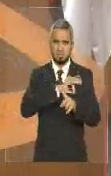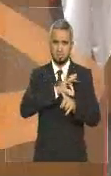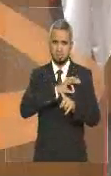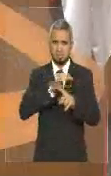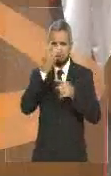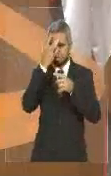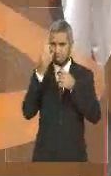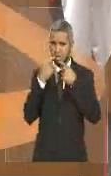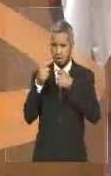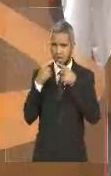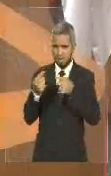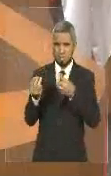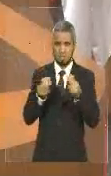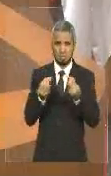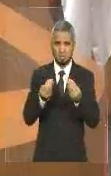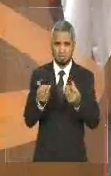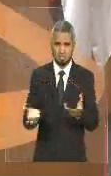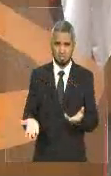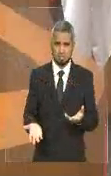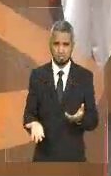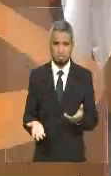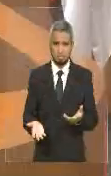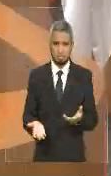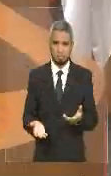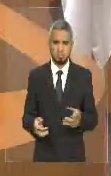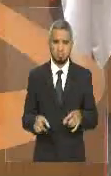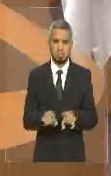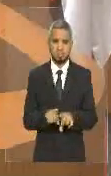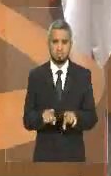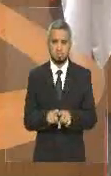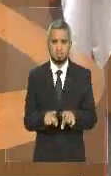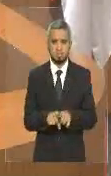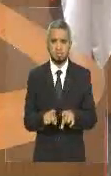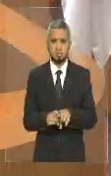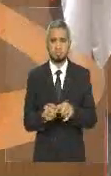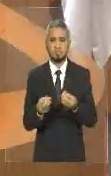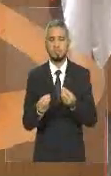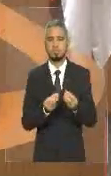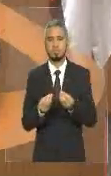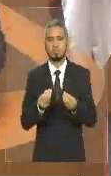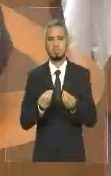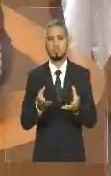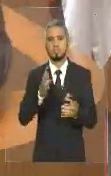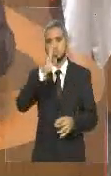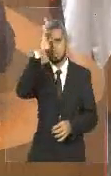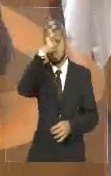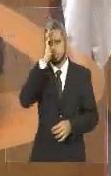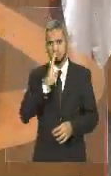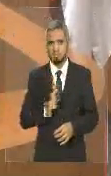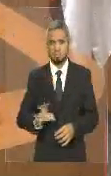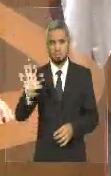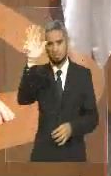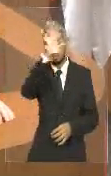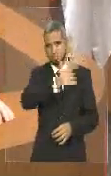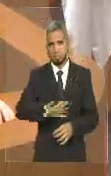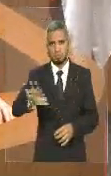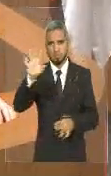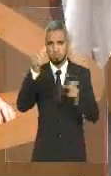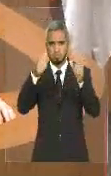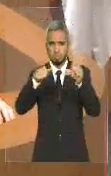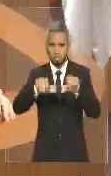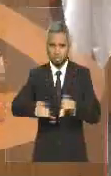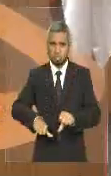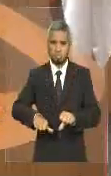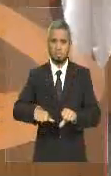Como custear uma carteira de investimentos permanentes, enquanto o Brasil vive uma retração econômica grave,